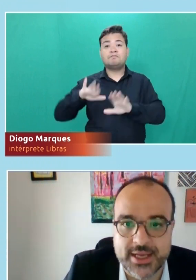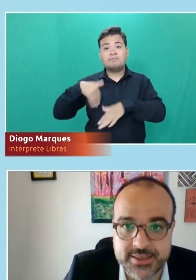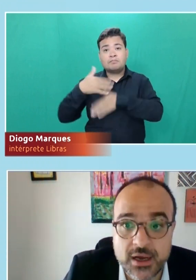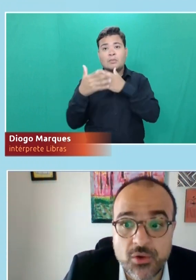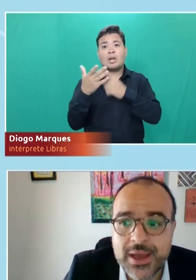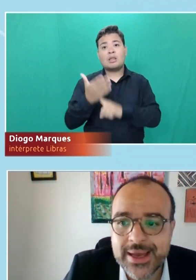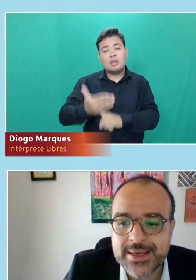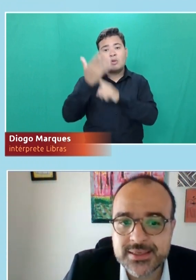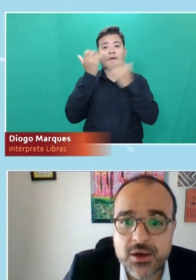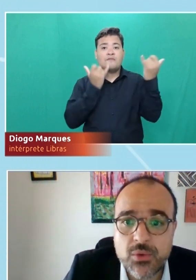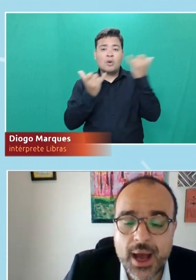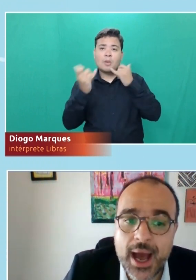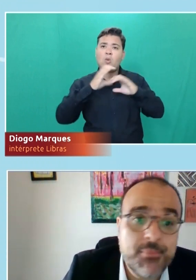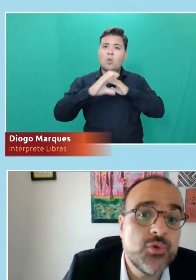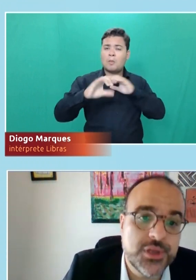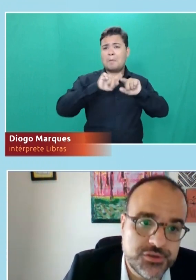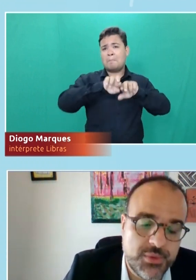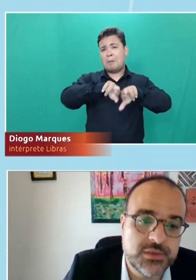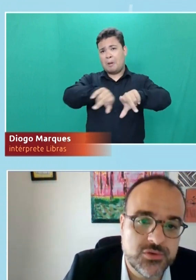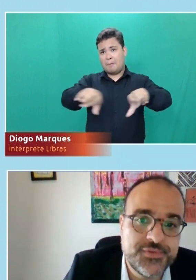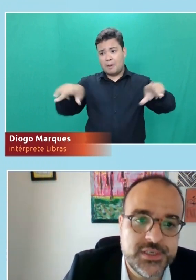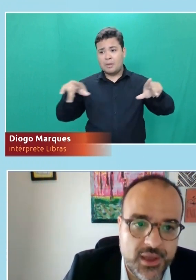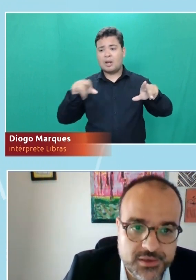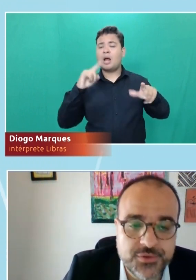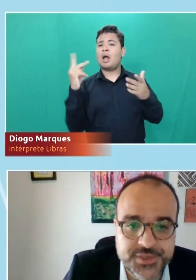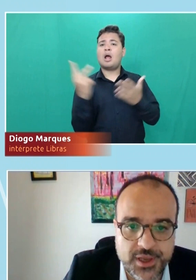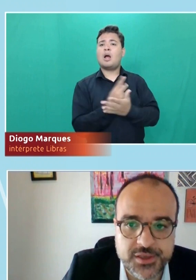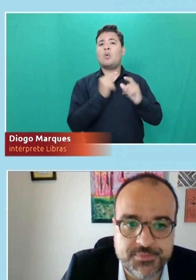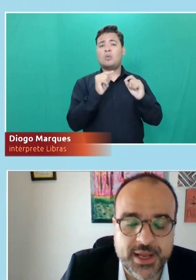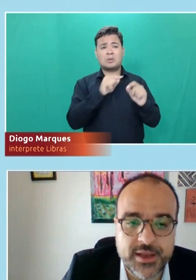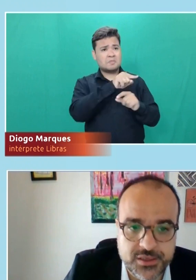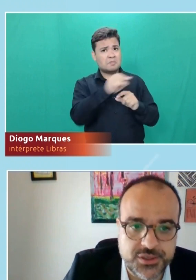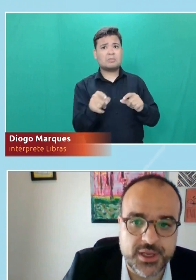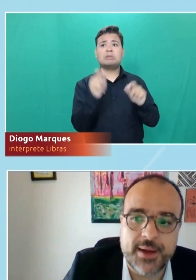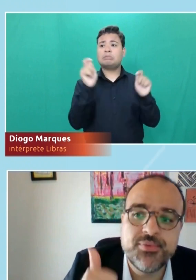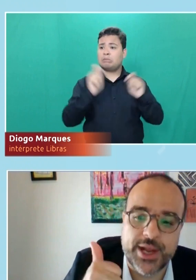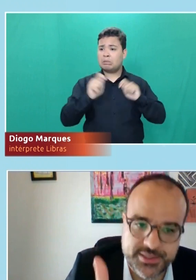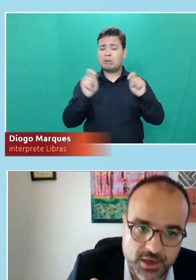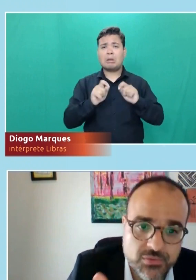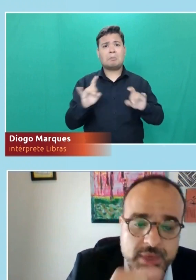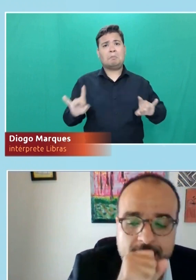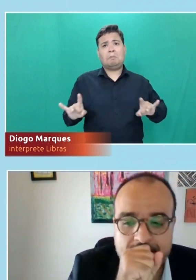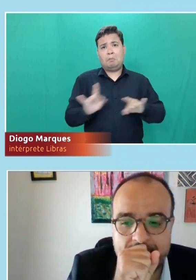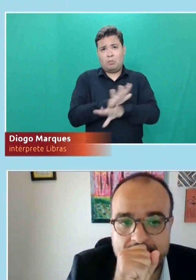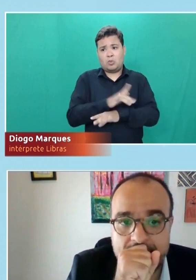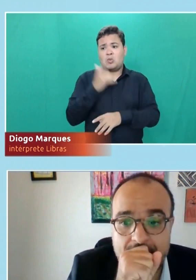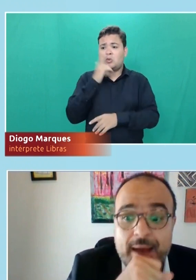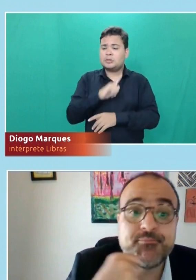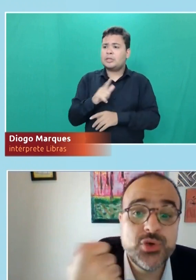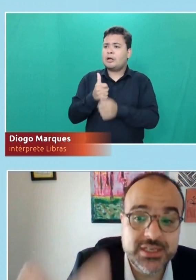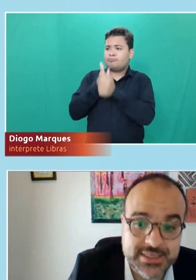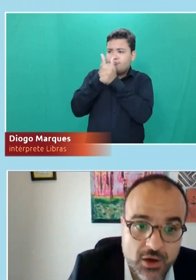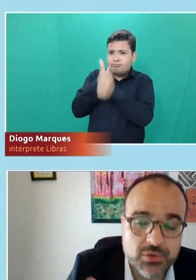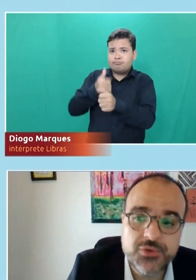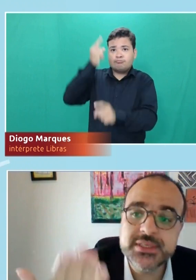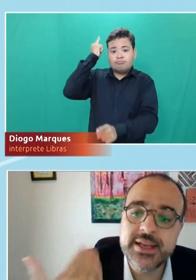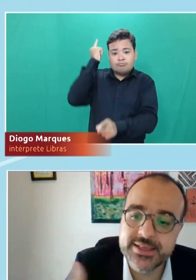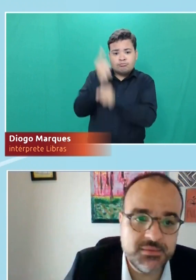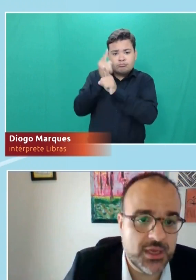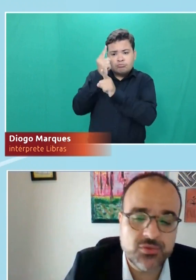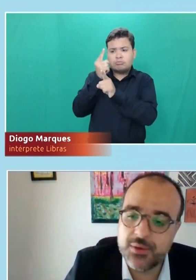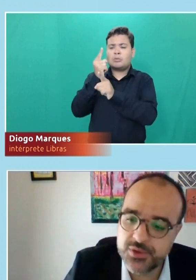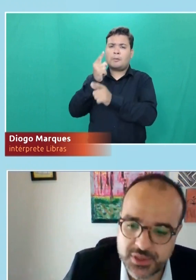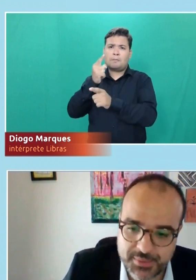informação e comunicação, são abundantemente suficientes para garantir a apuração, a punição